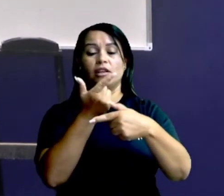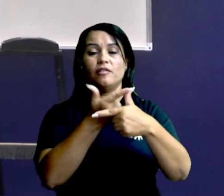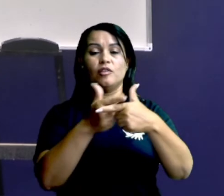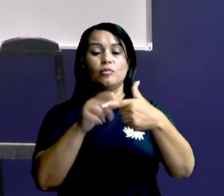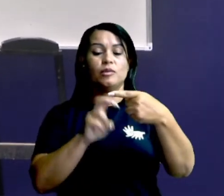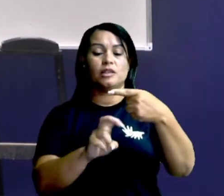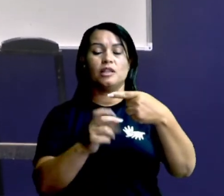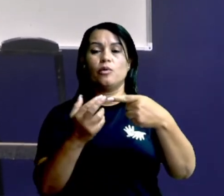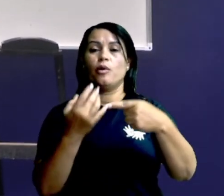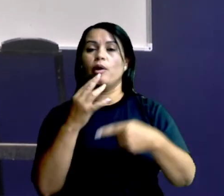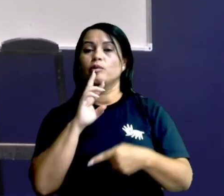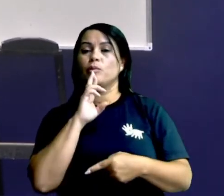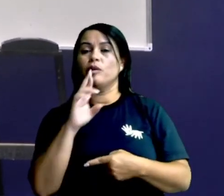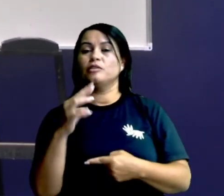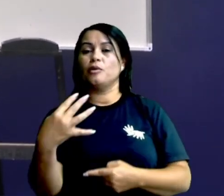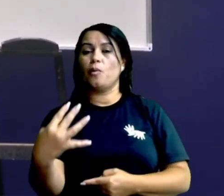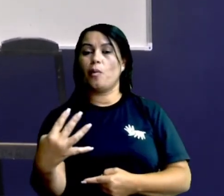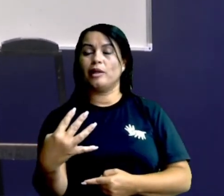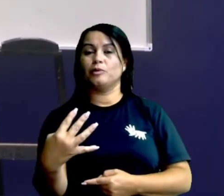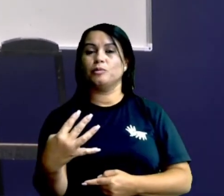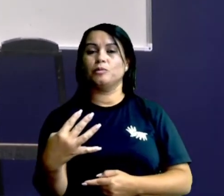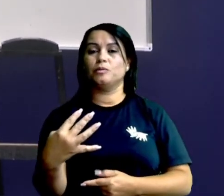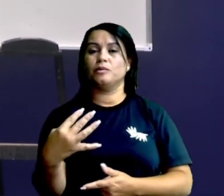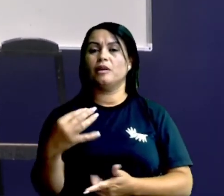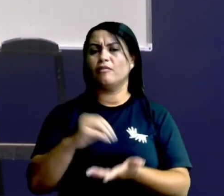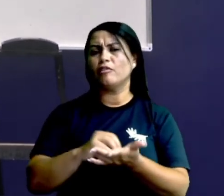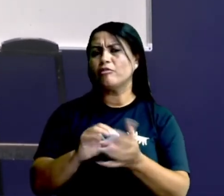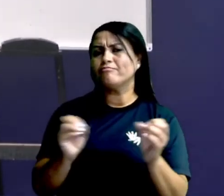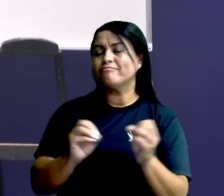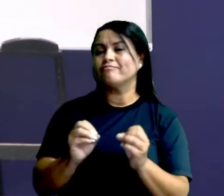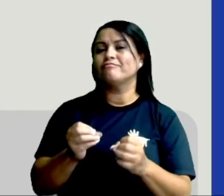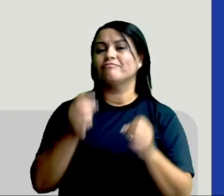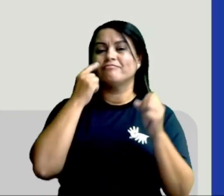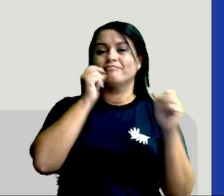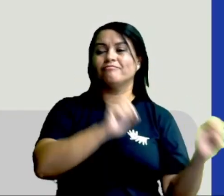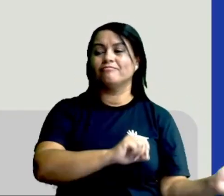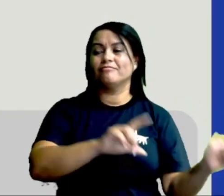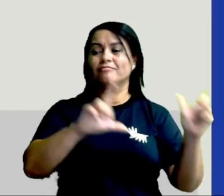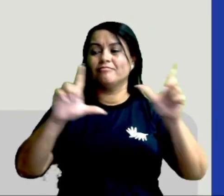dá 4. Sobrou algo? Não. Vamos ver lá na tela?